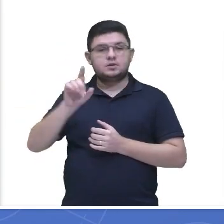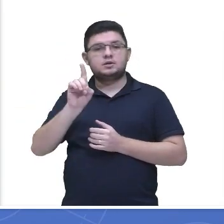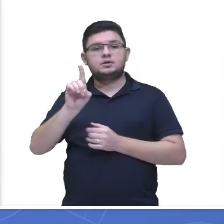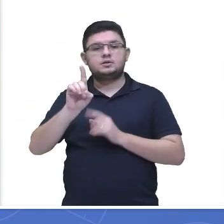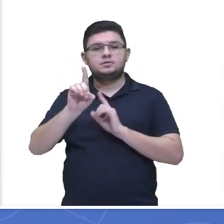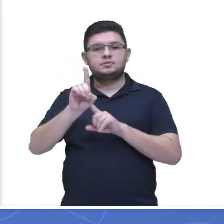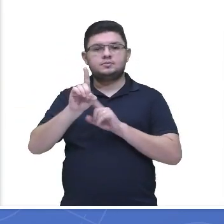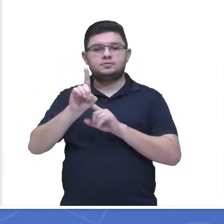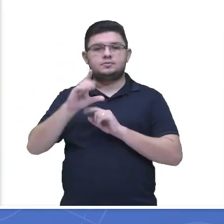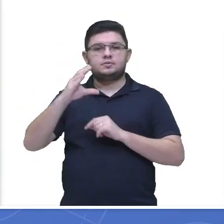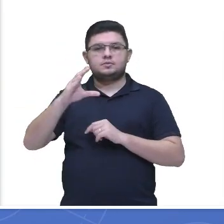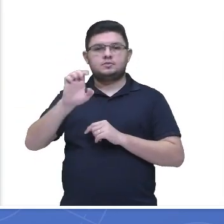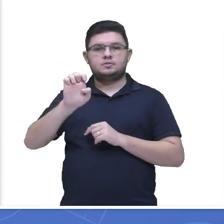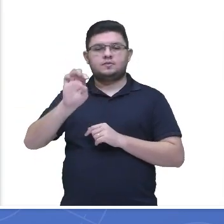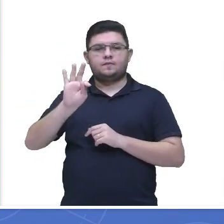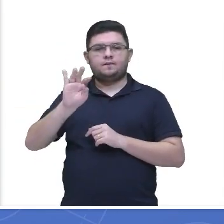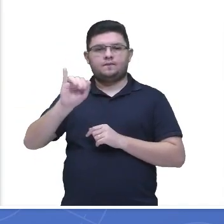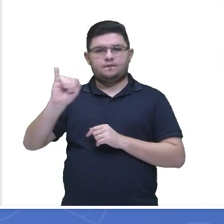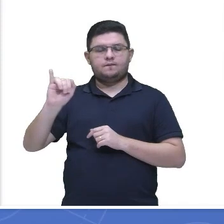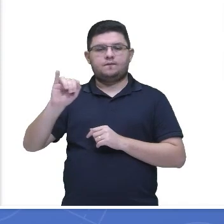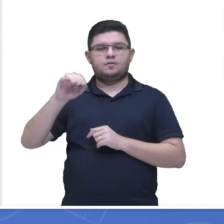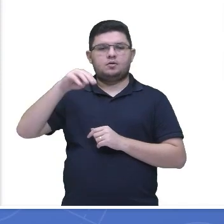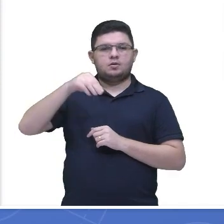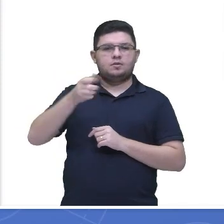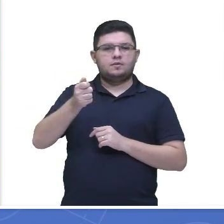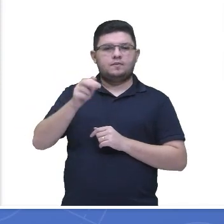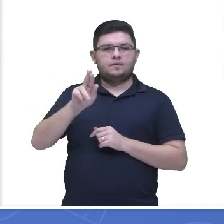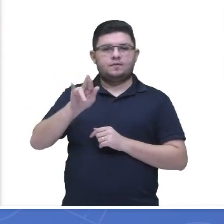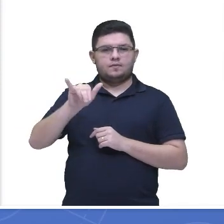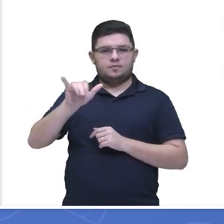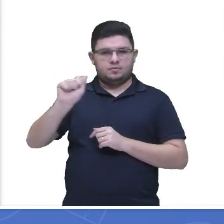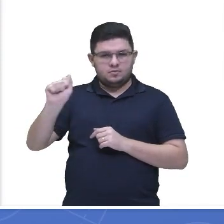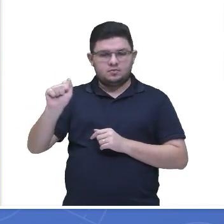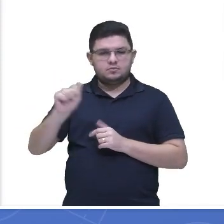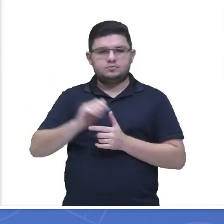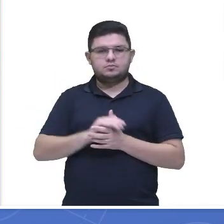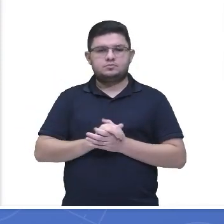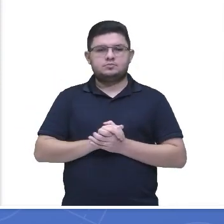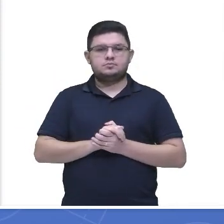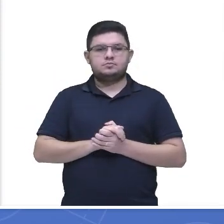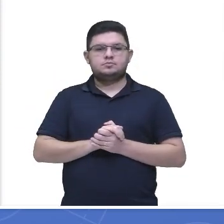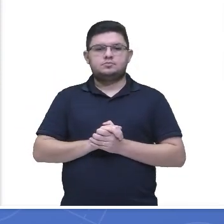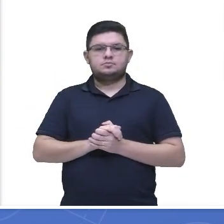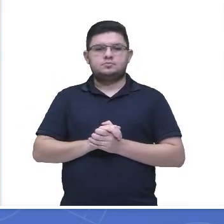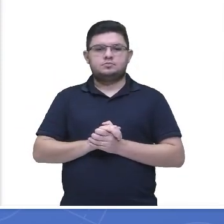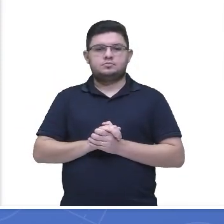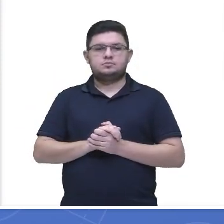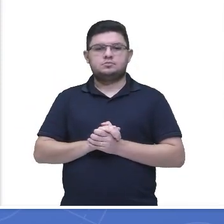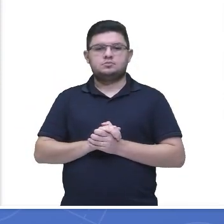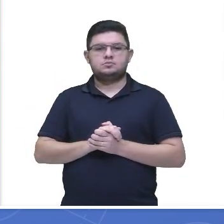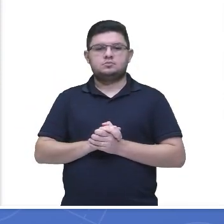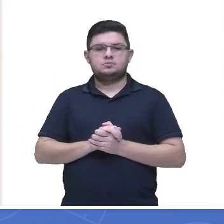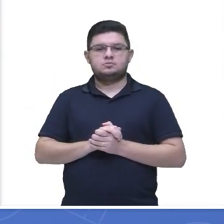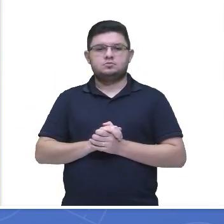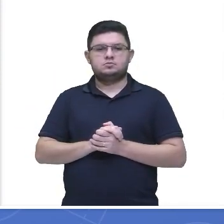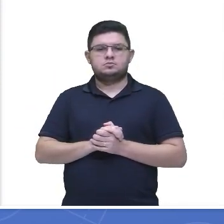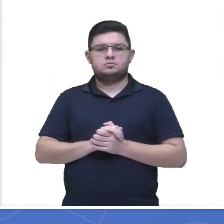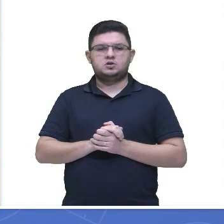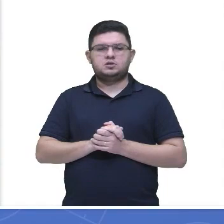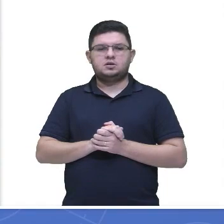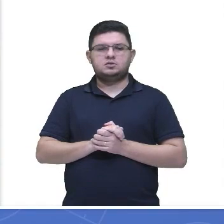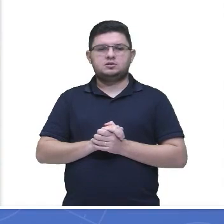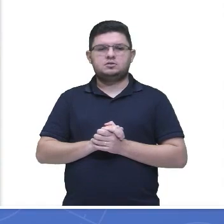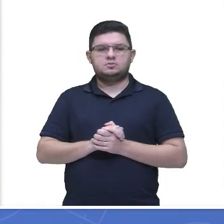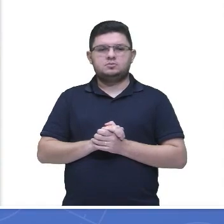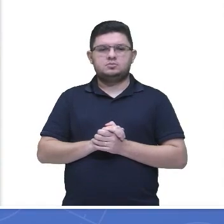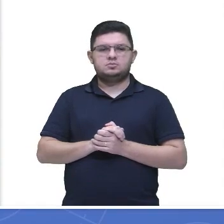Ceti Maria, Isabel Desterro Silva. O Anderson diz que a primeira questão é a letra